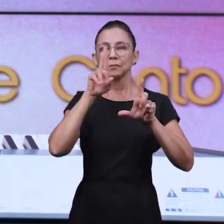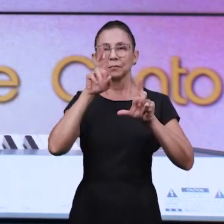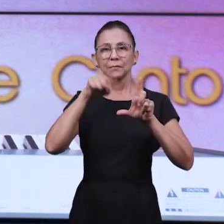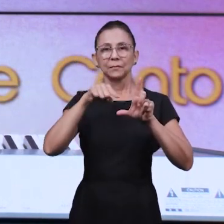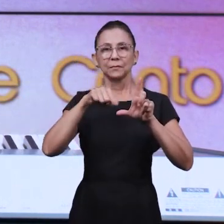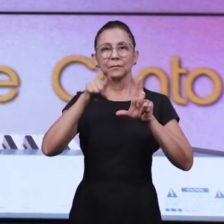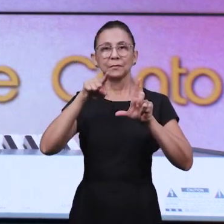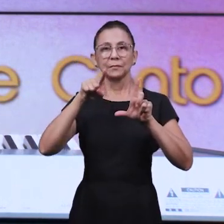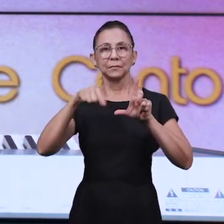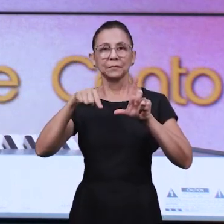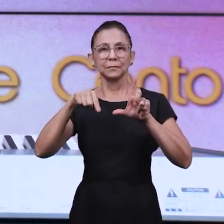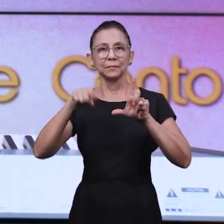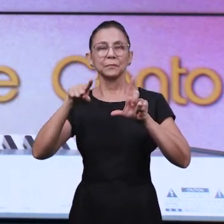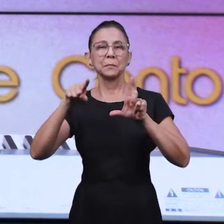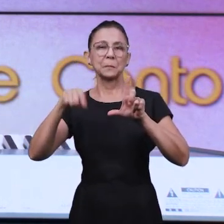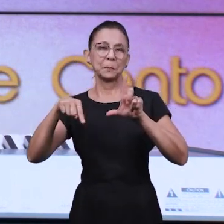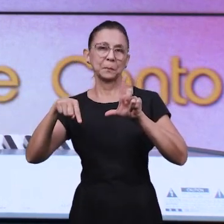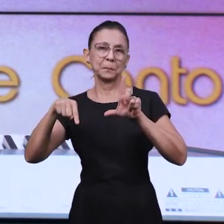Inspiramos.